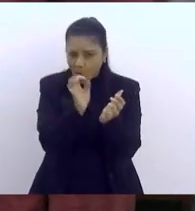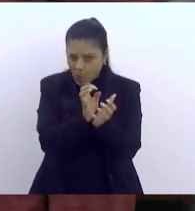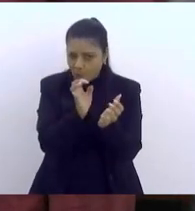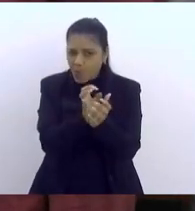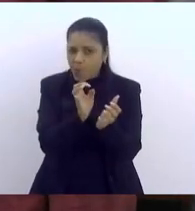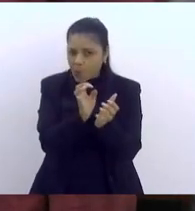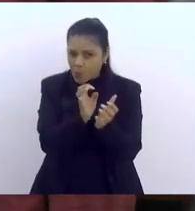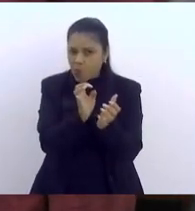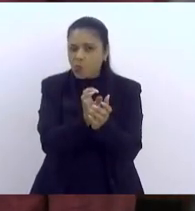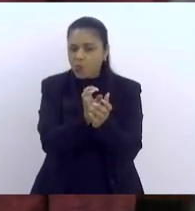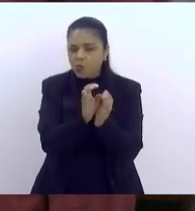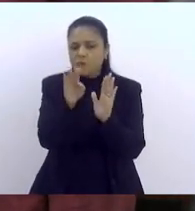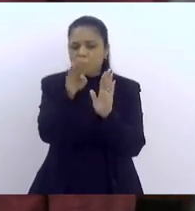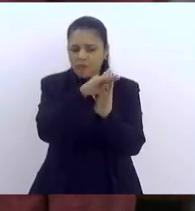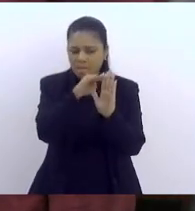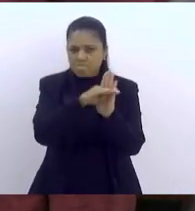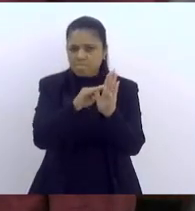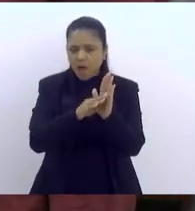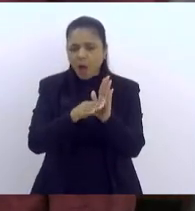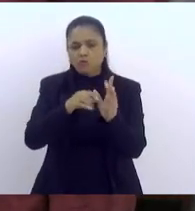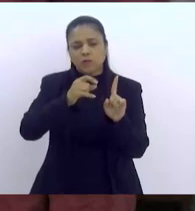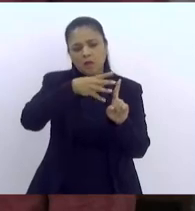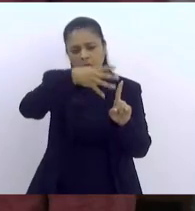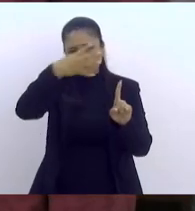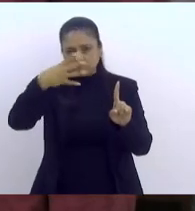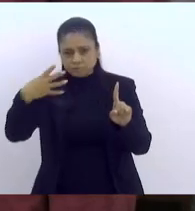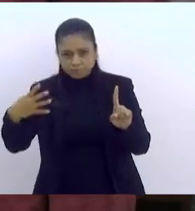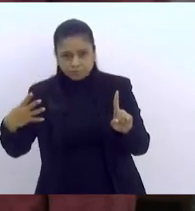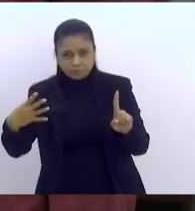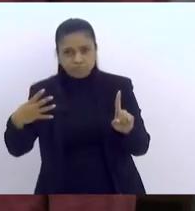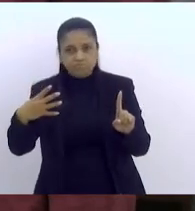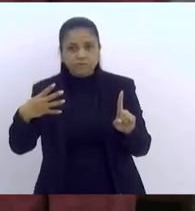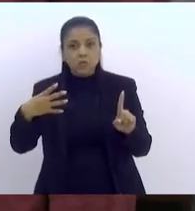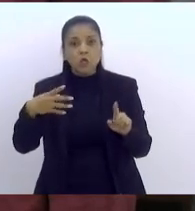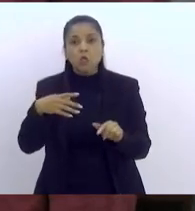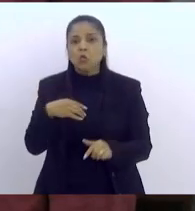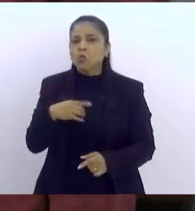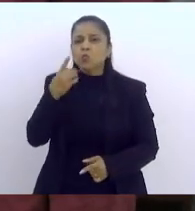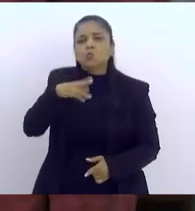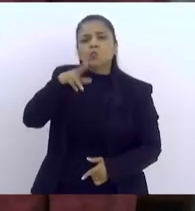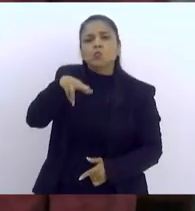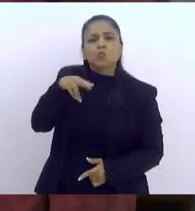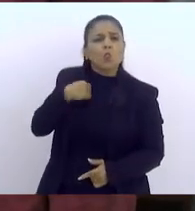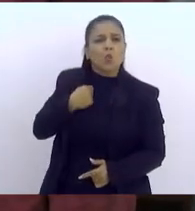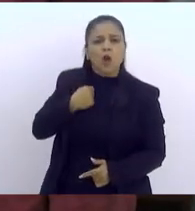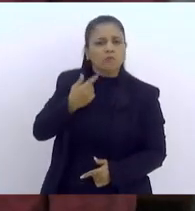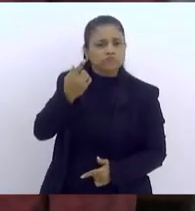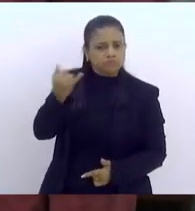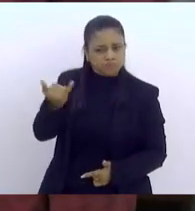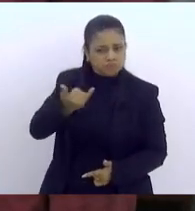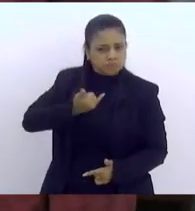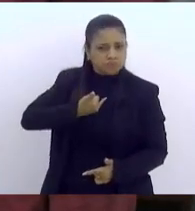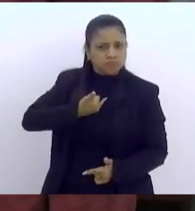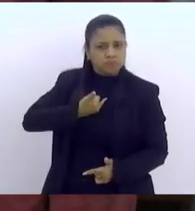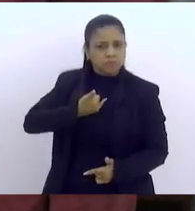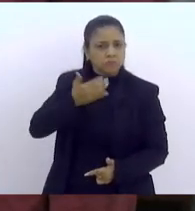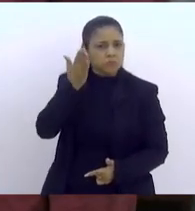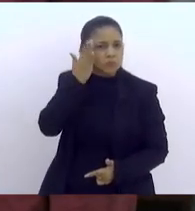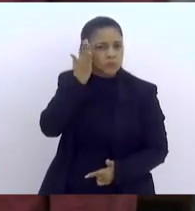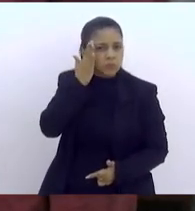pauta LGBTQIPA+, nunca soube que eles tenham sido a organização